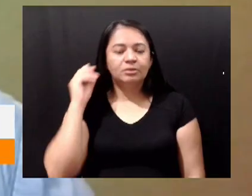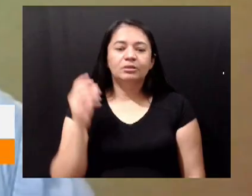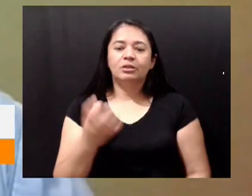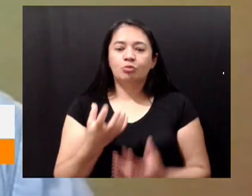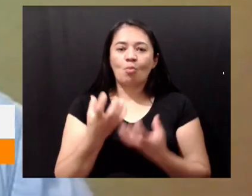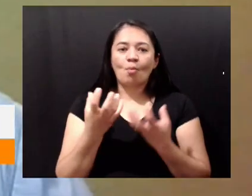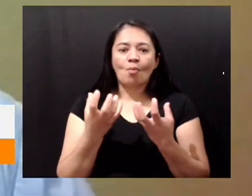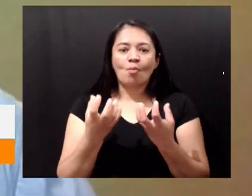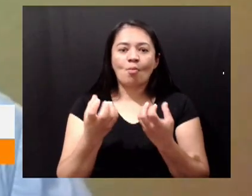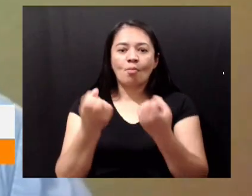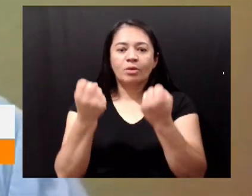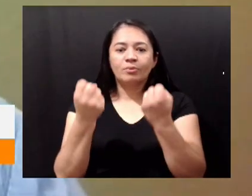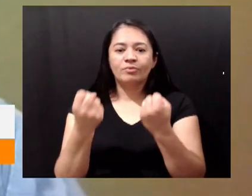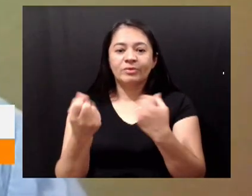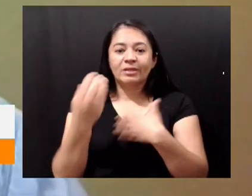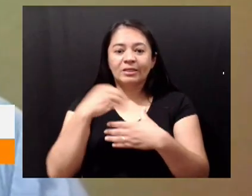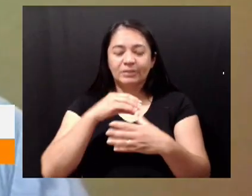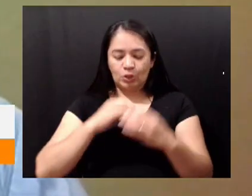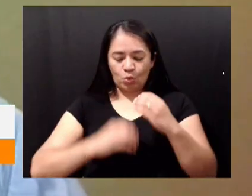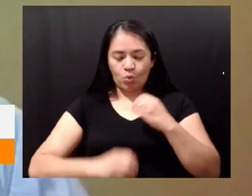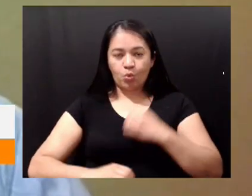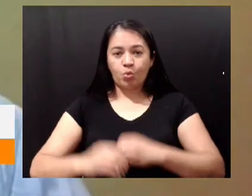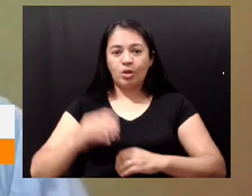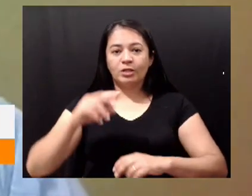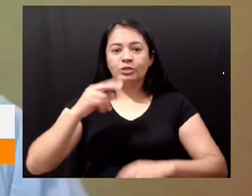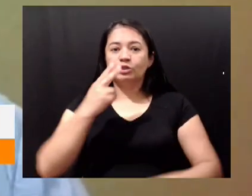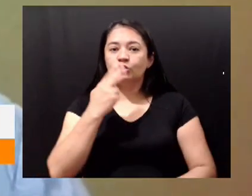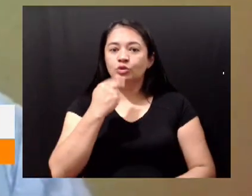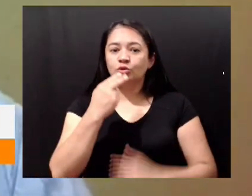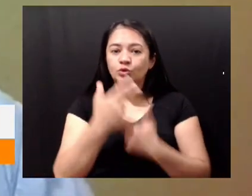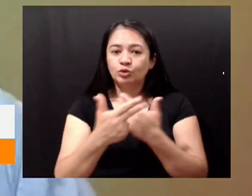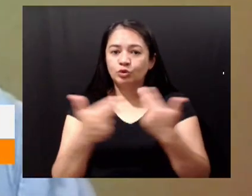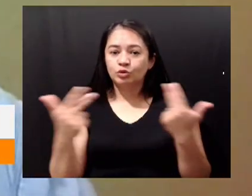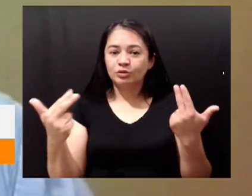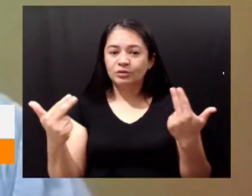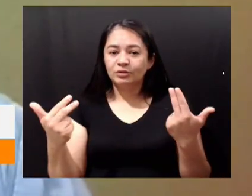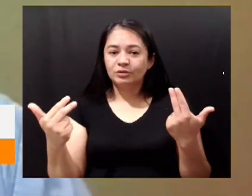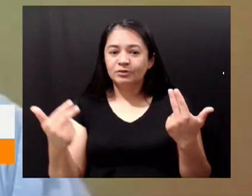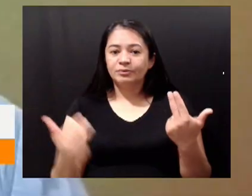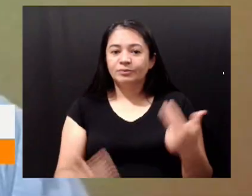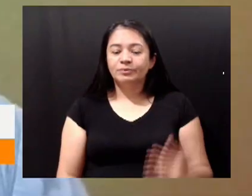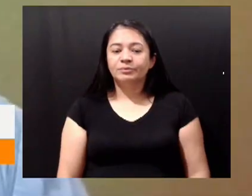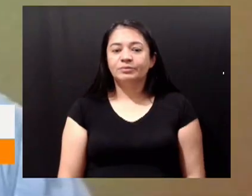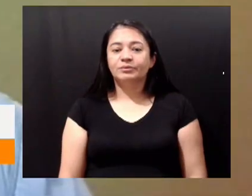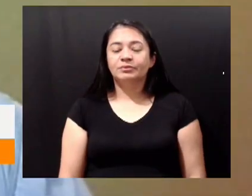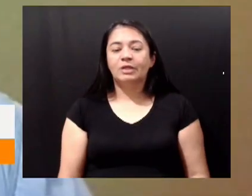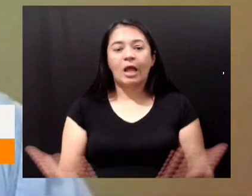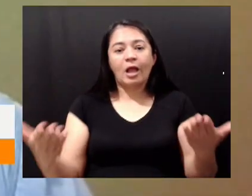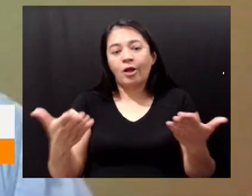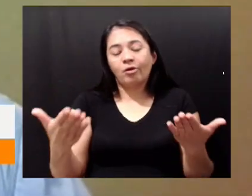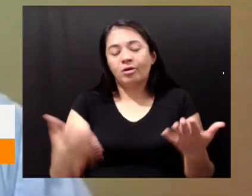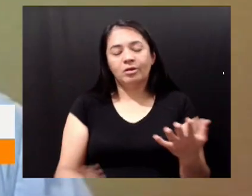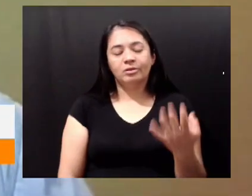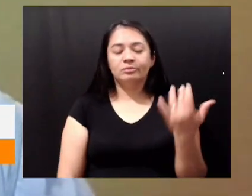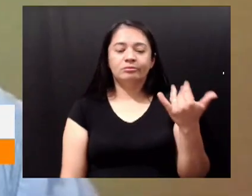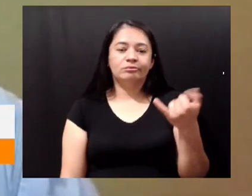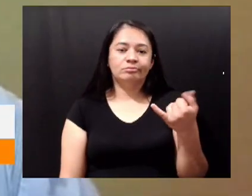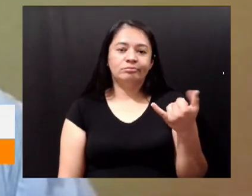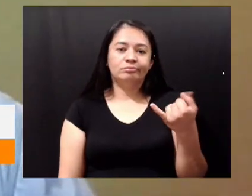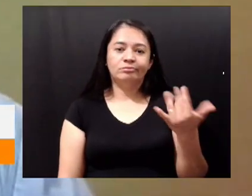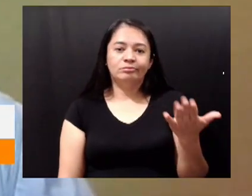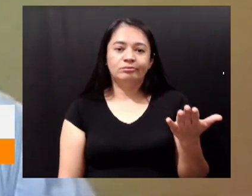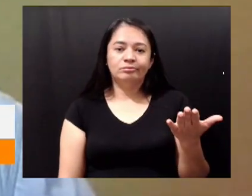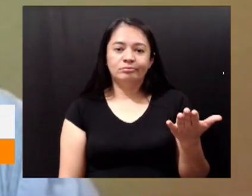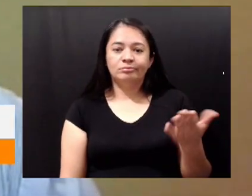no intestino dos nutrientes, Uhum. esqueci agora o nome. E agora é esse, né, são essas Verdade. canetas,